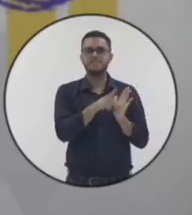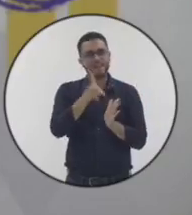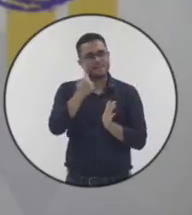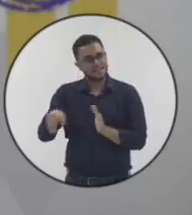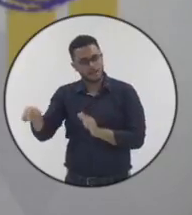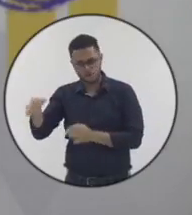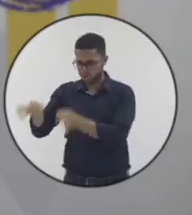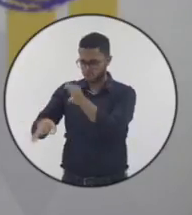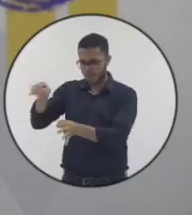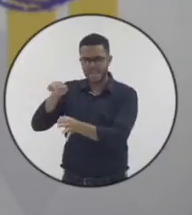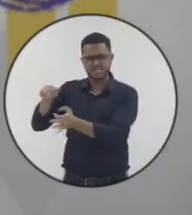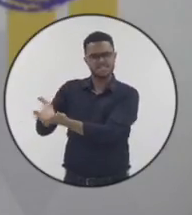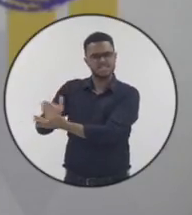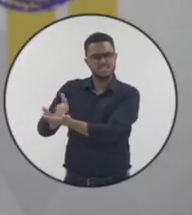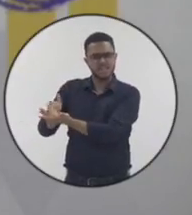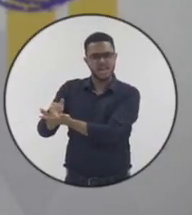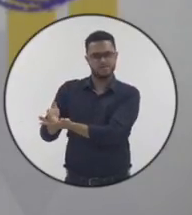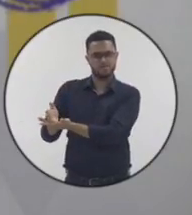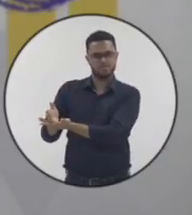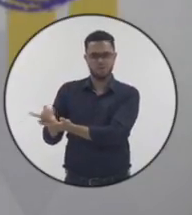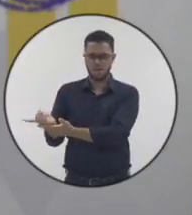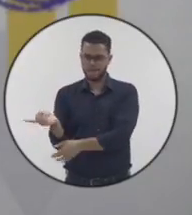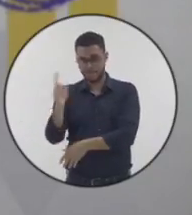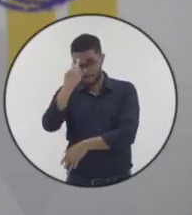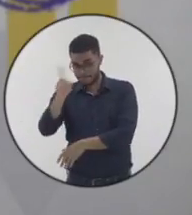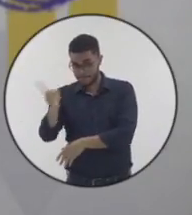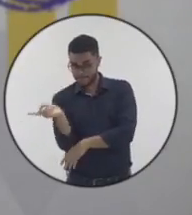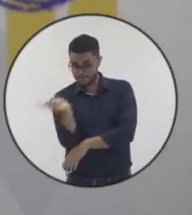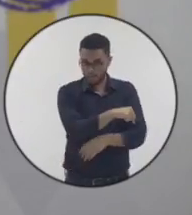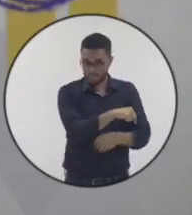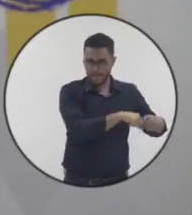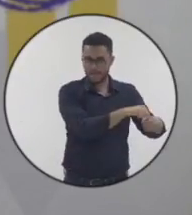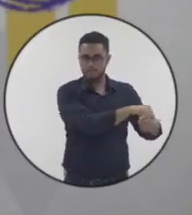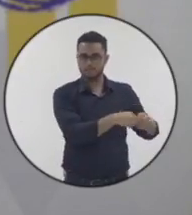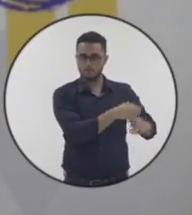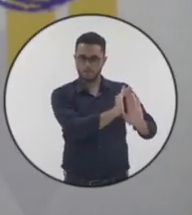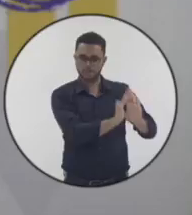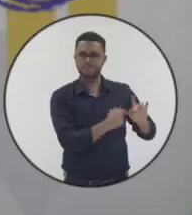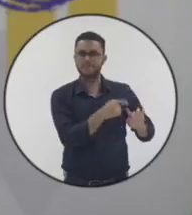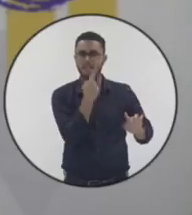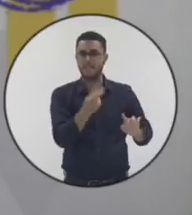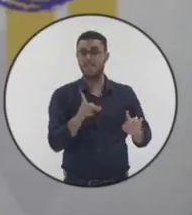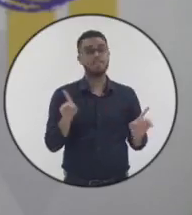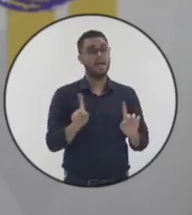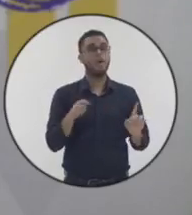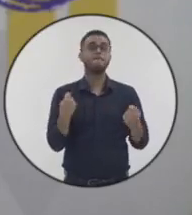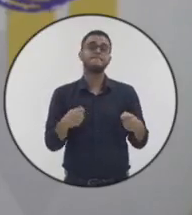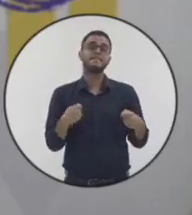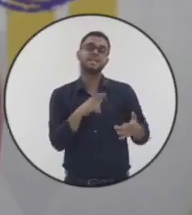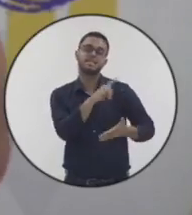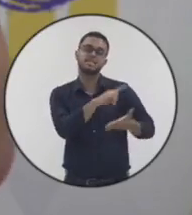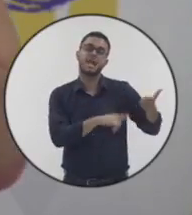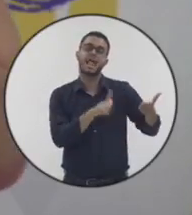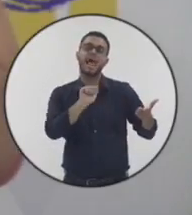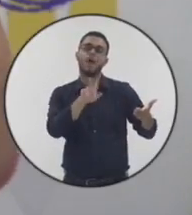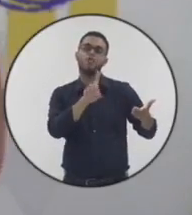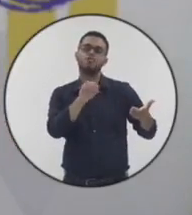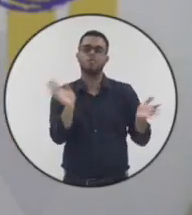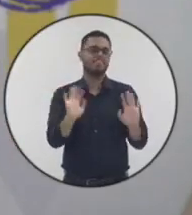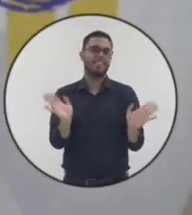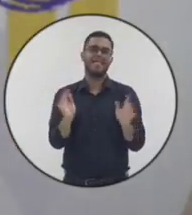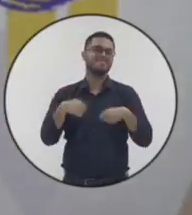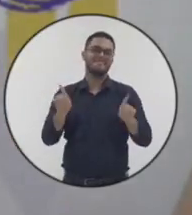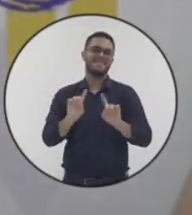juizinho chato que manda voltar o nosso processo porque diz que a gente precisa de laudo. Meu amor, não precisamos mais. O amor está